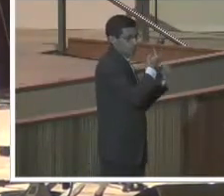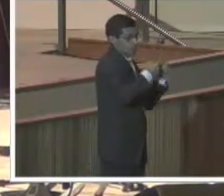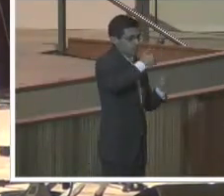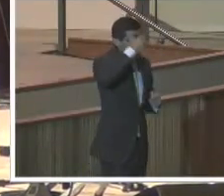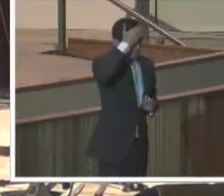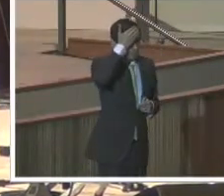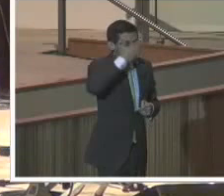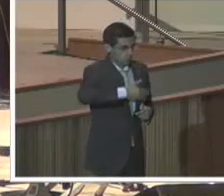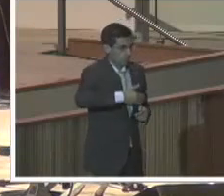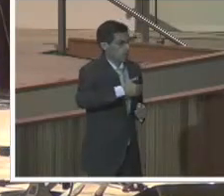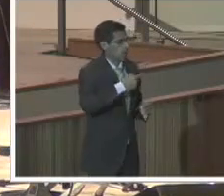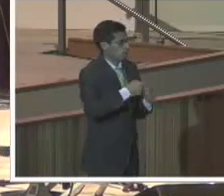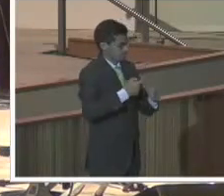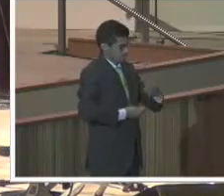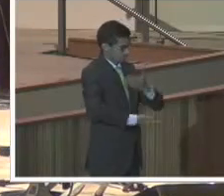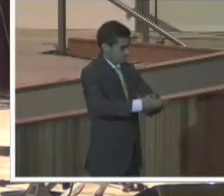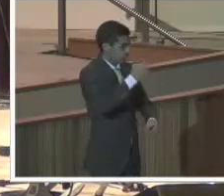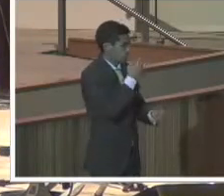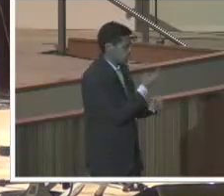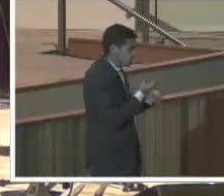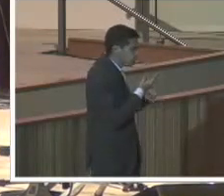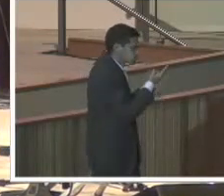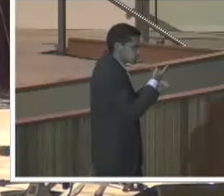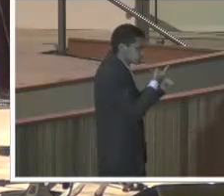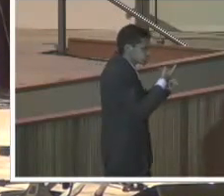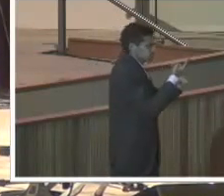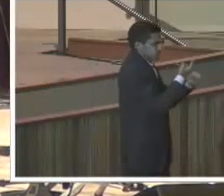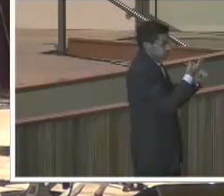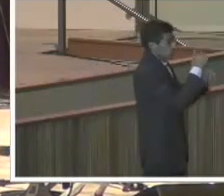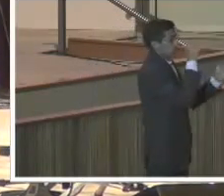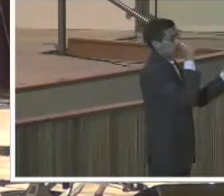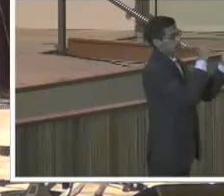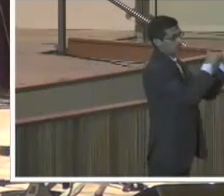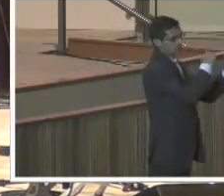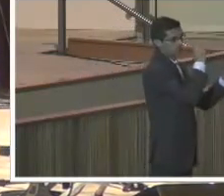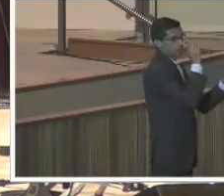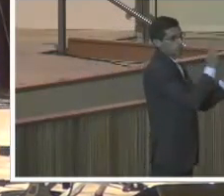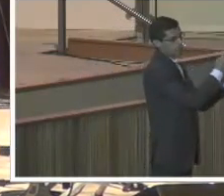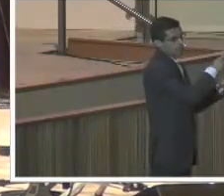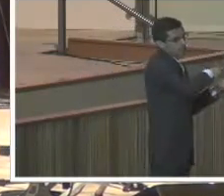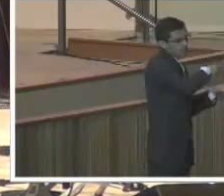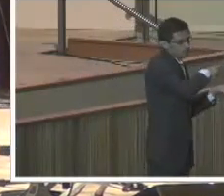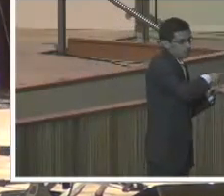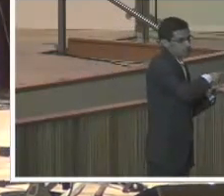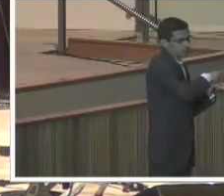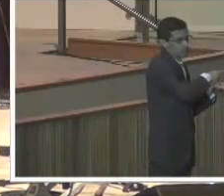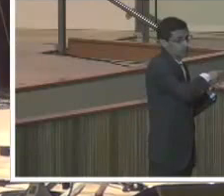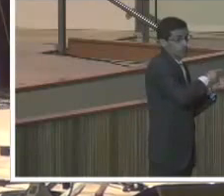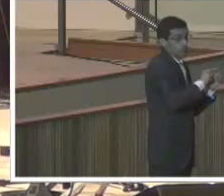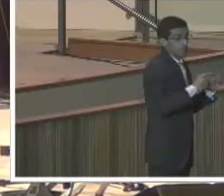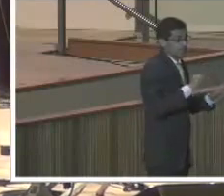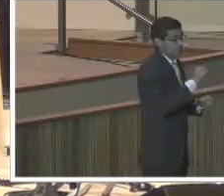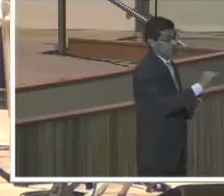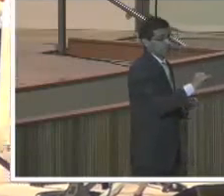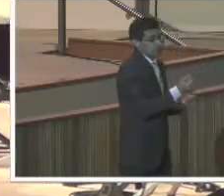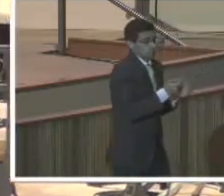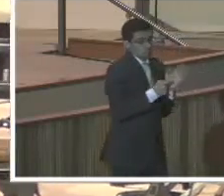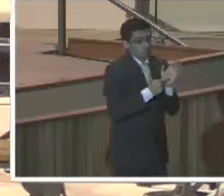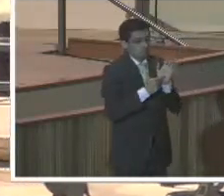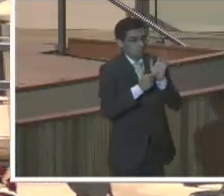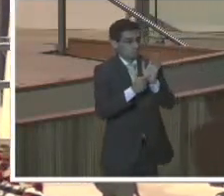procurado a ovelha até achá-la. E se ele não trouxesse